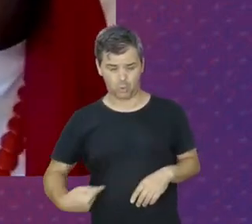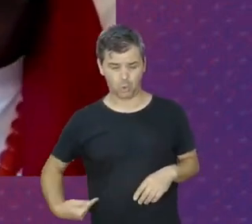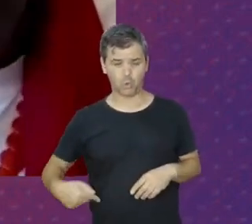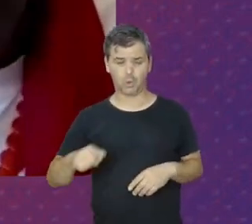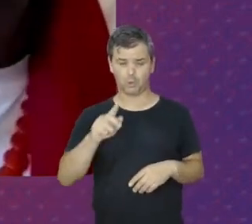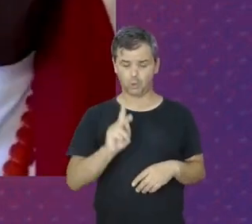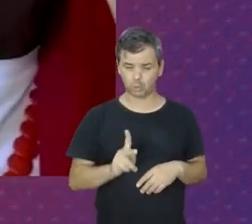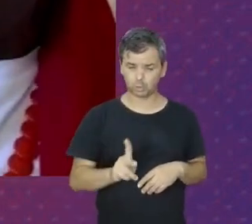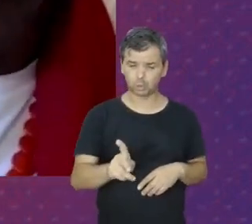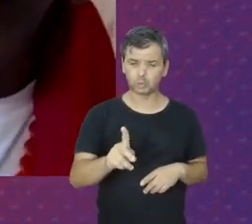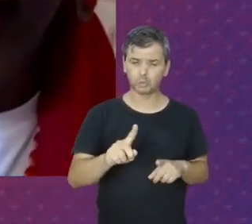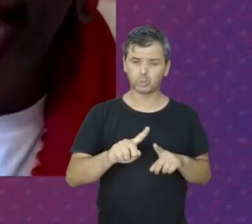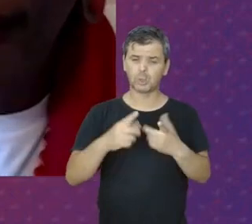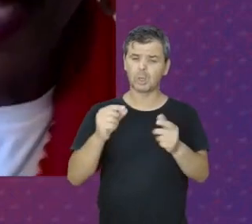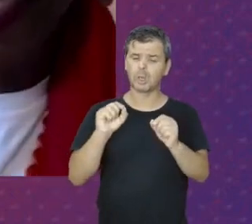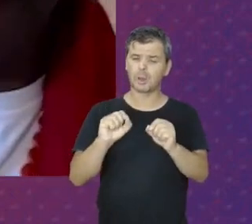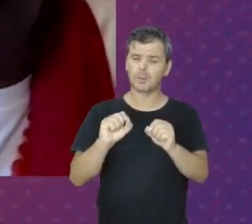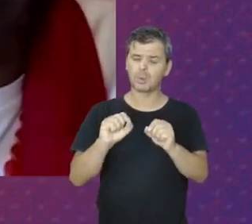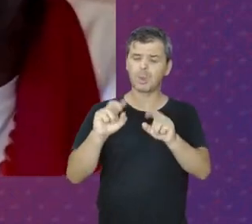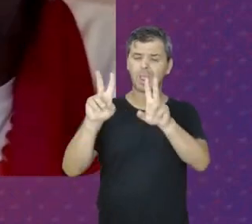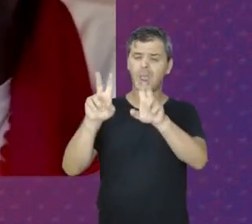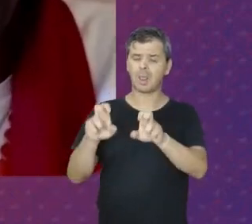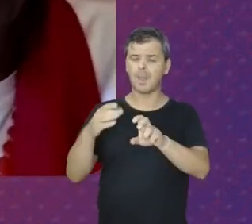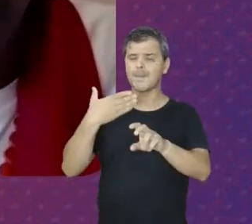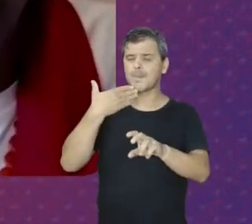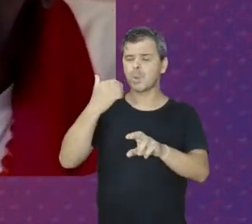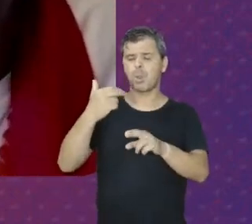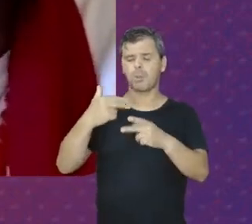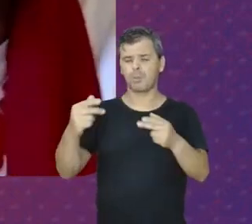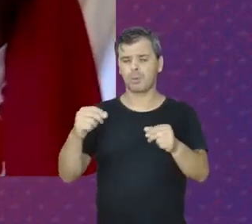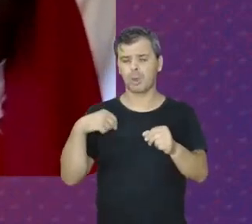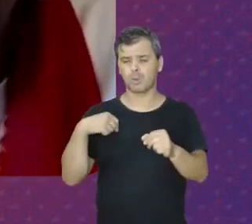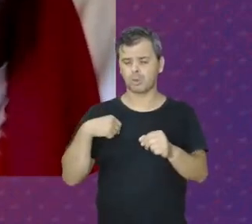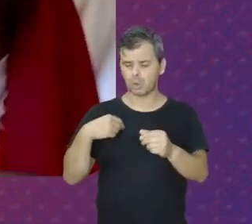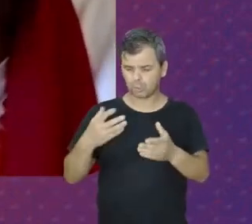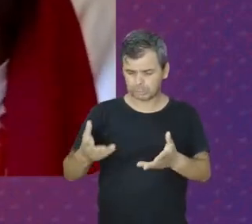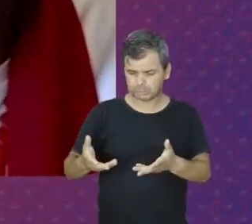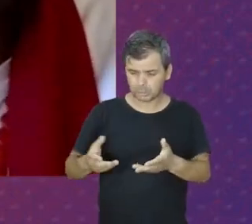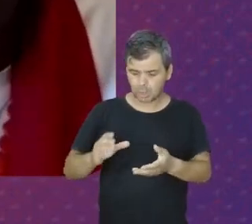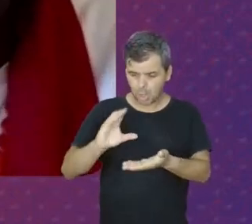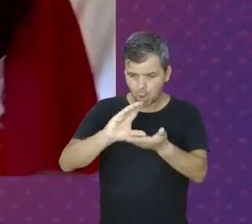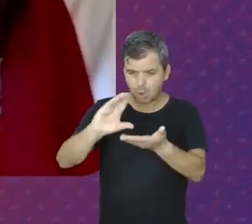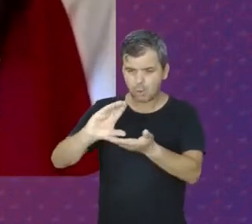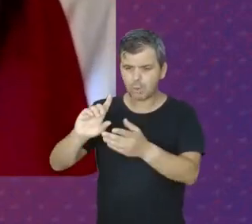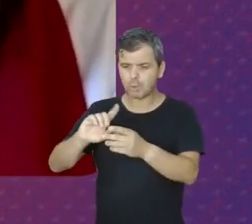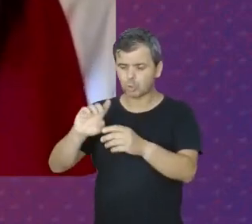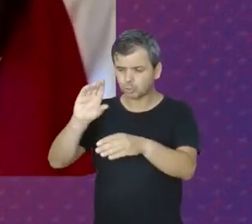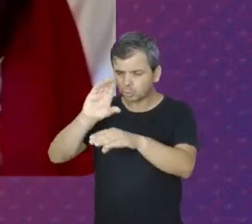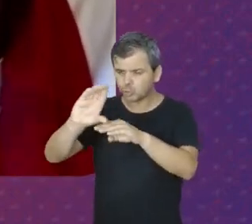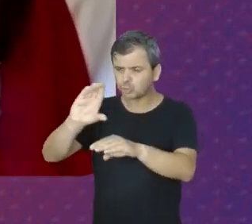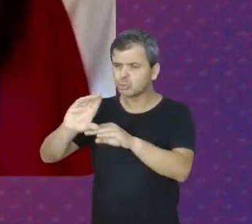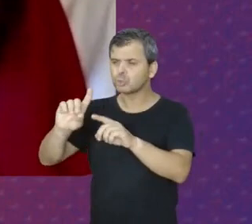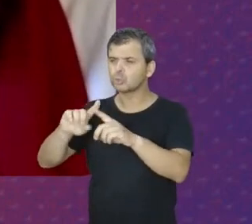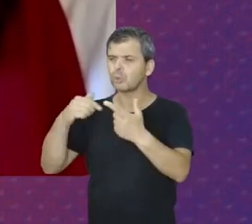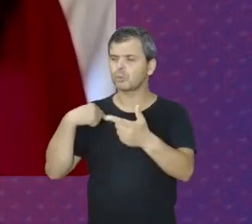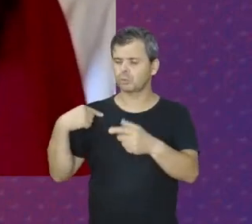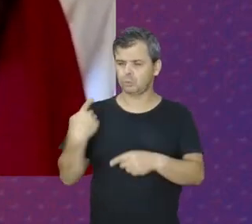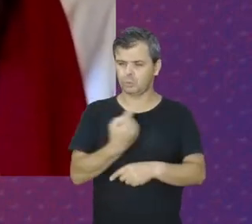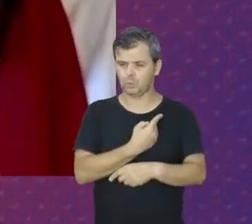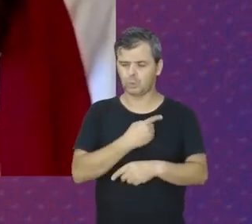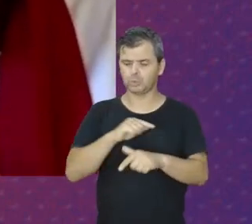continue lidando com esse tema da melhor forma, que continue investindo na capacitação dos